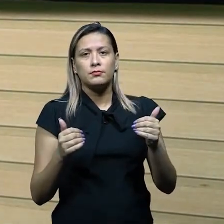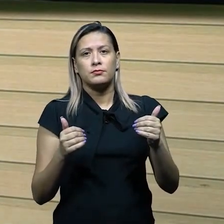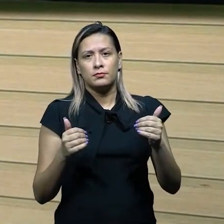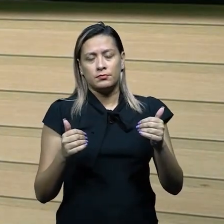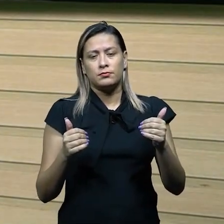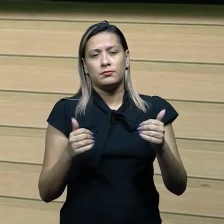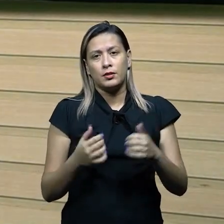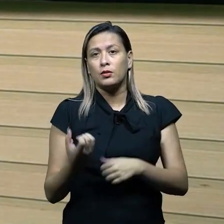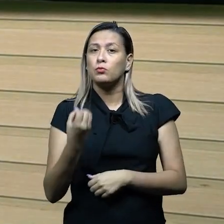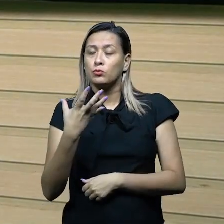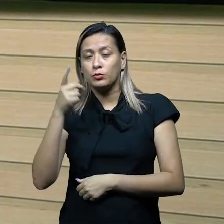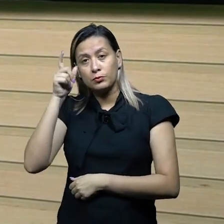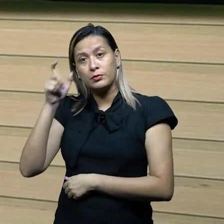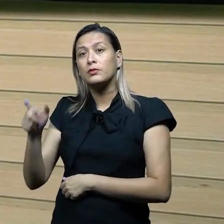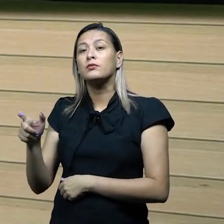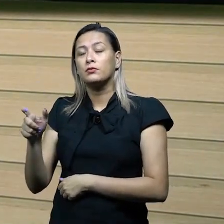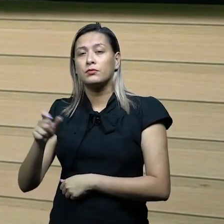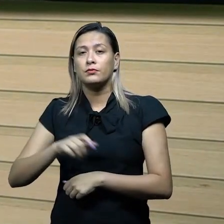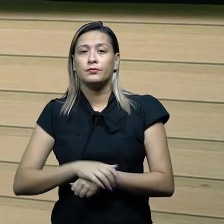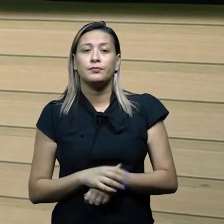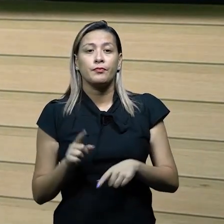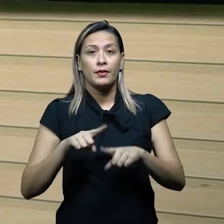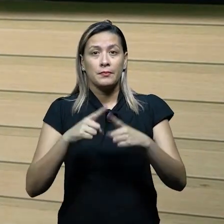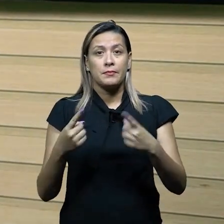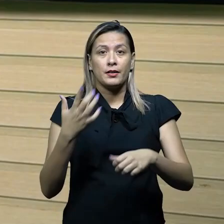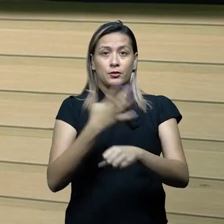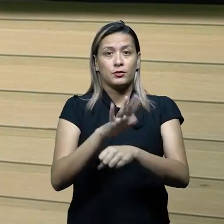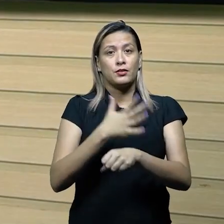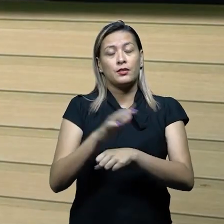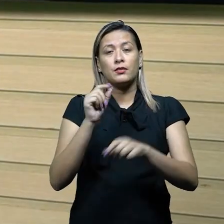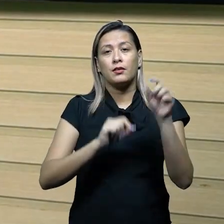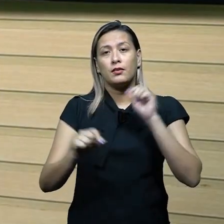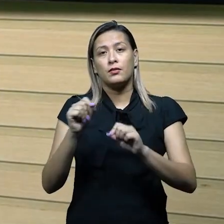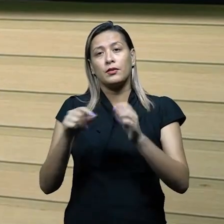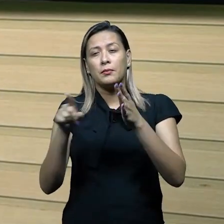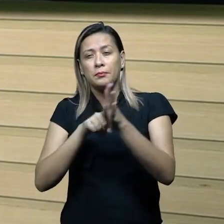faculdade, claro que isso é mais interessante. Mas o importante que a gente entenda que treinar é buscar